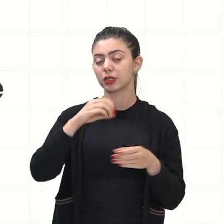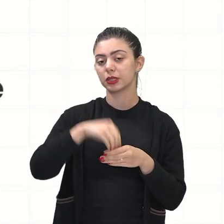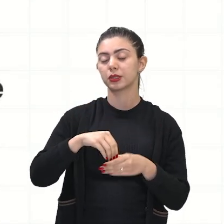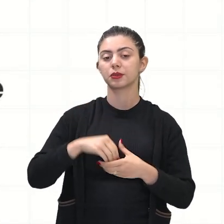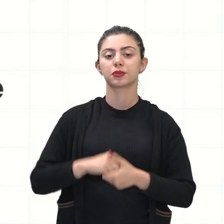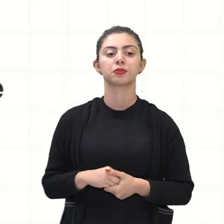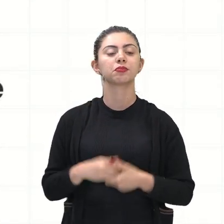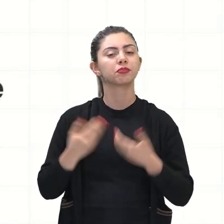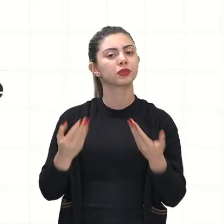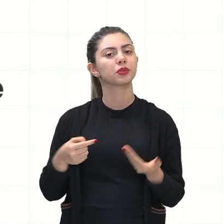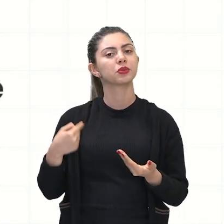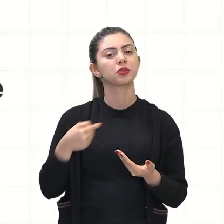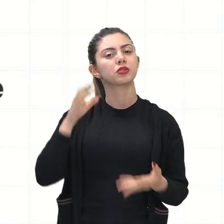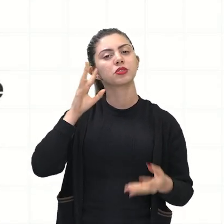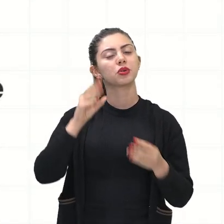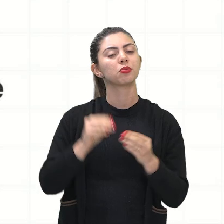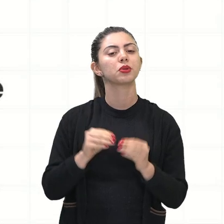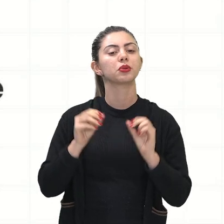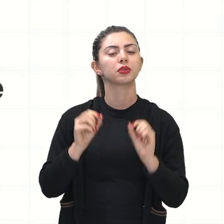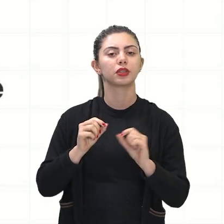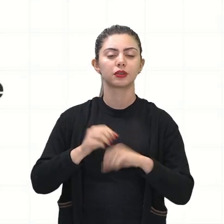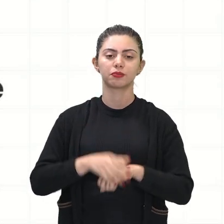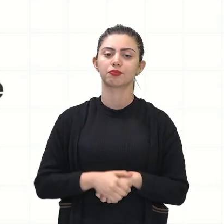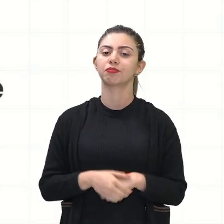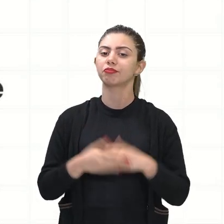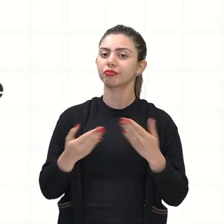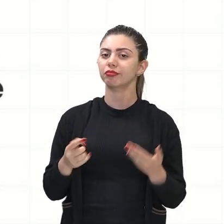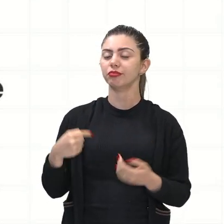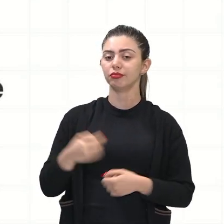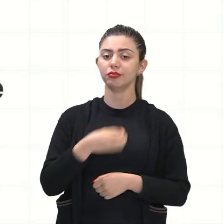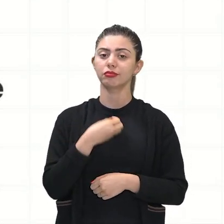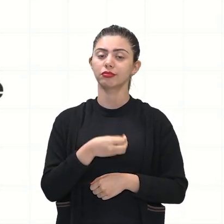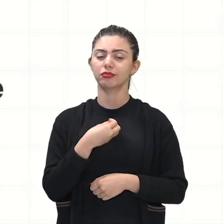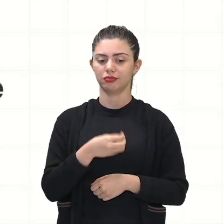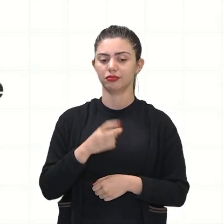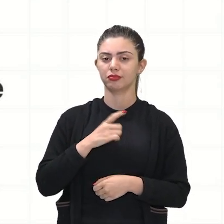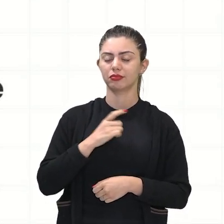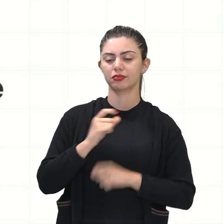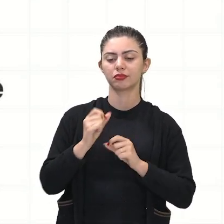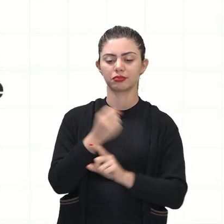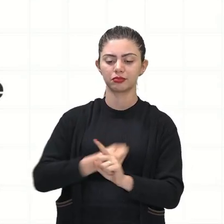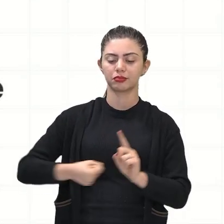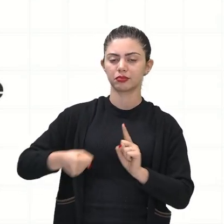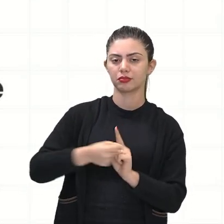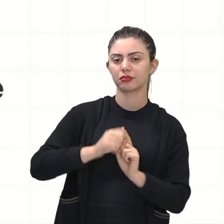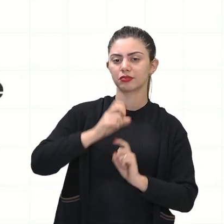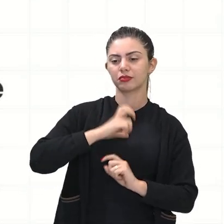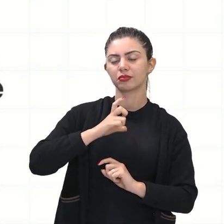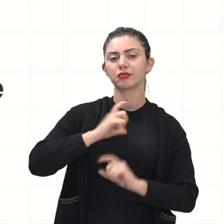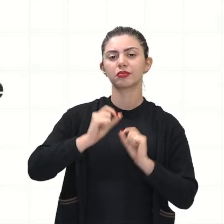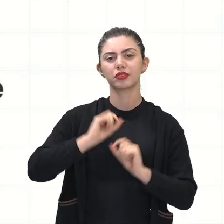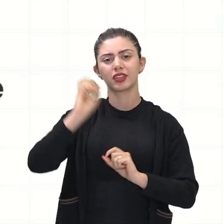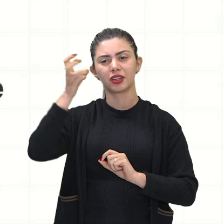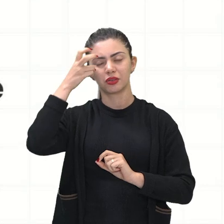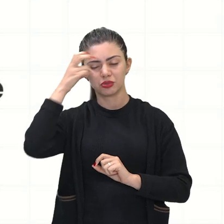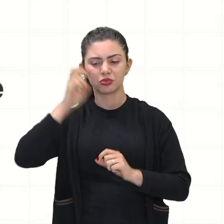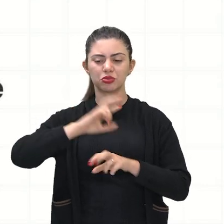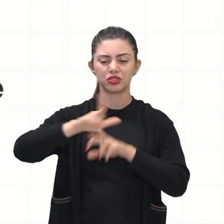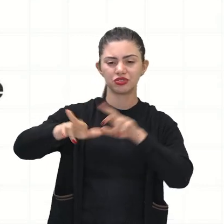Devemos entender que viver uma sociedade plural é viver a dimensão da